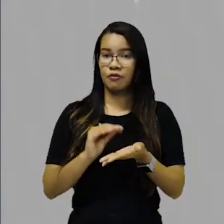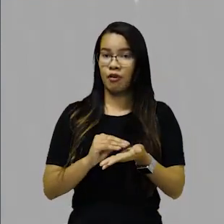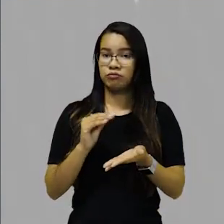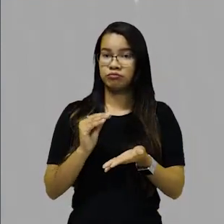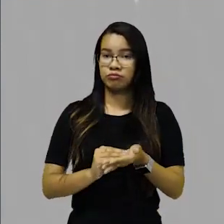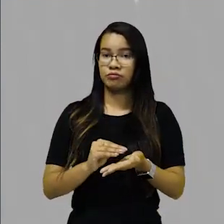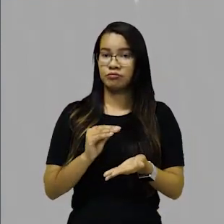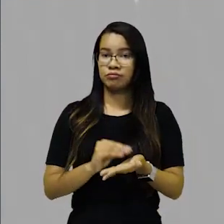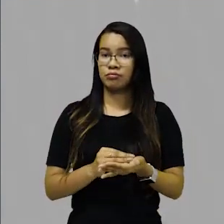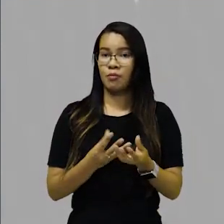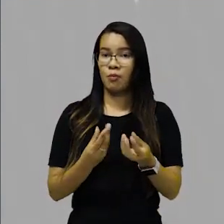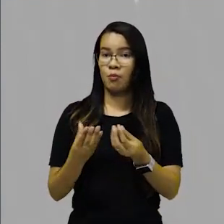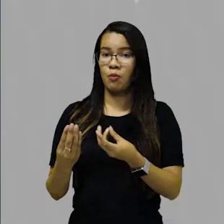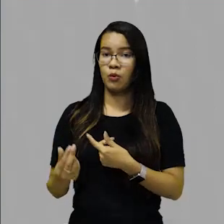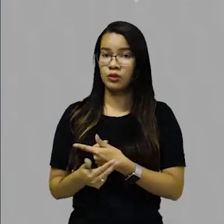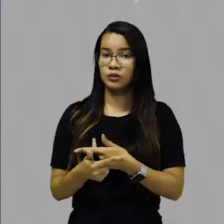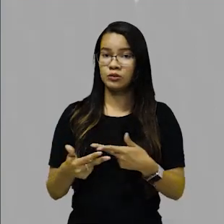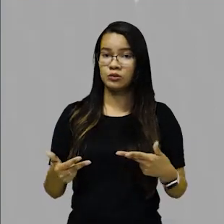coisa.